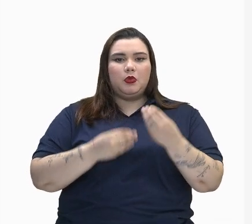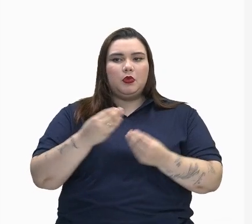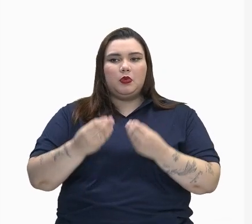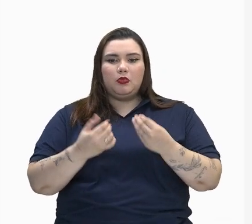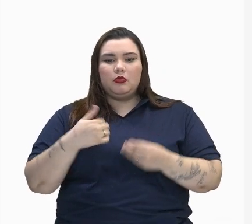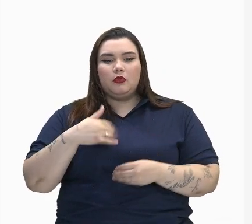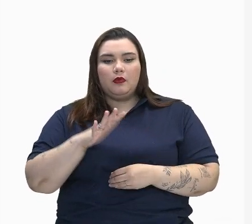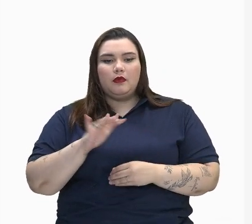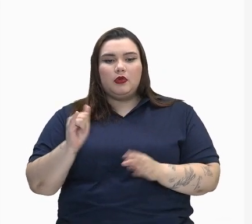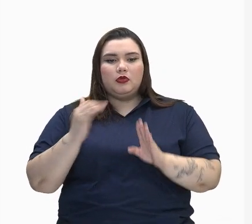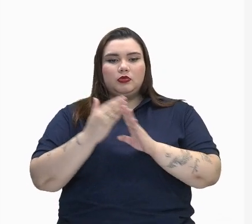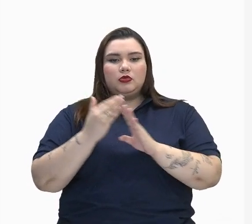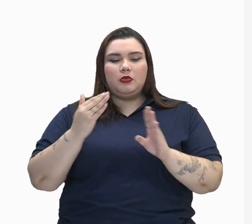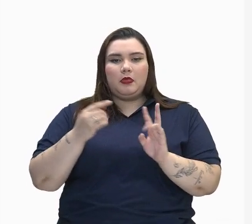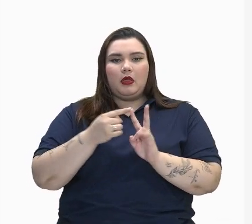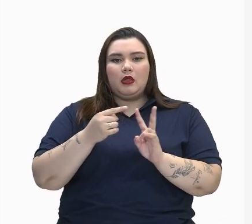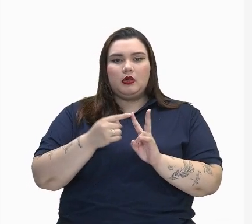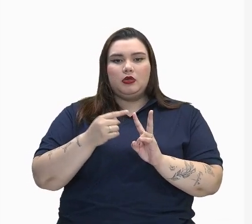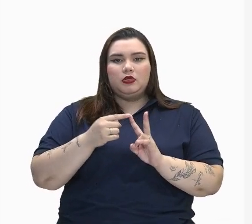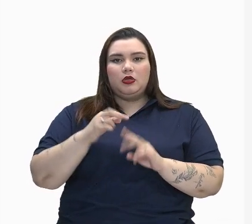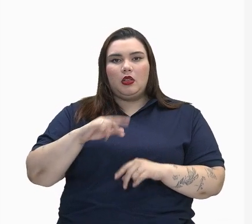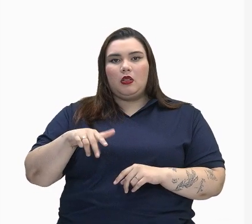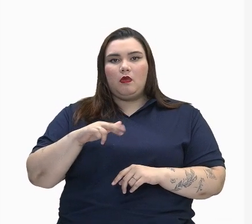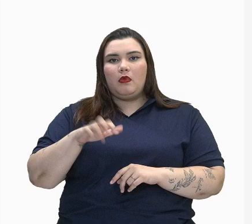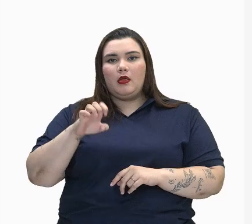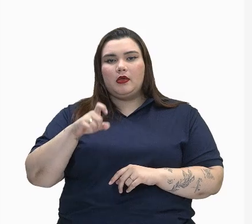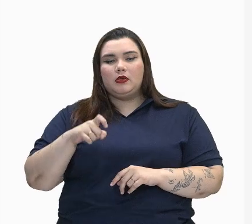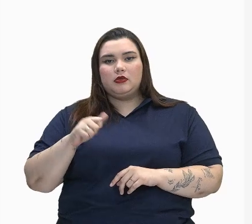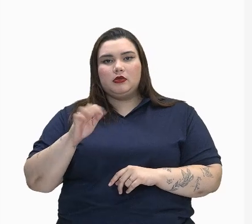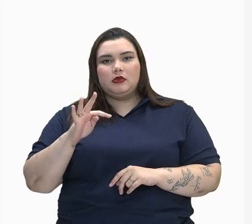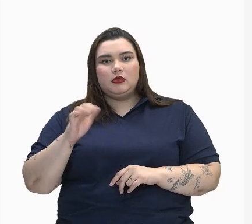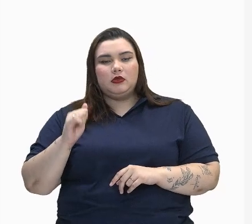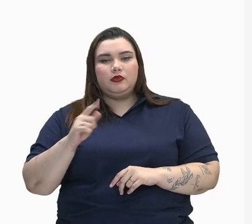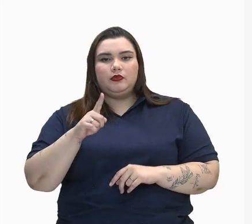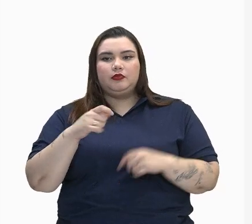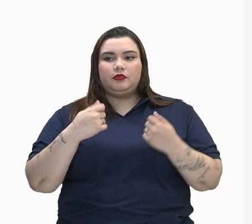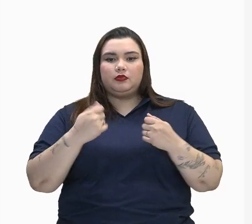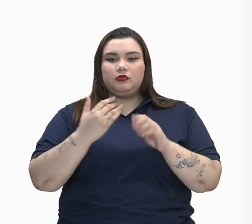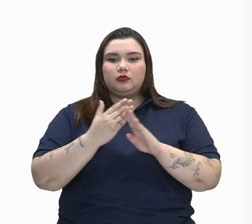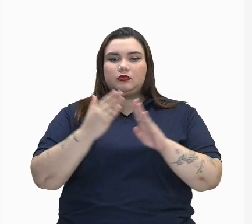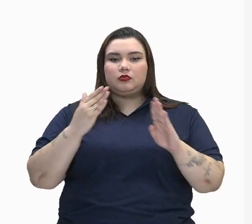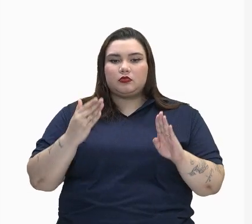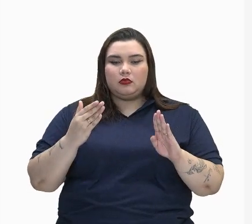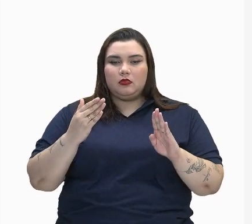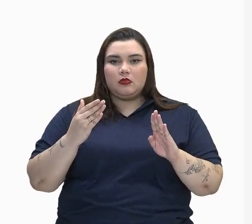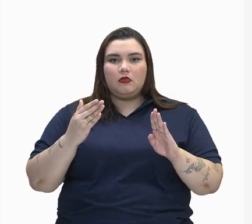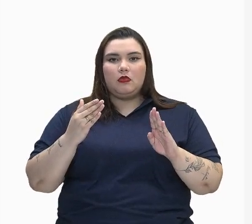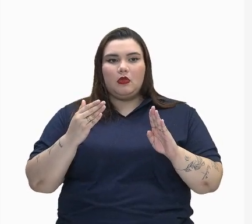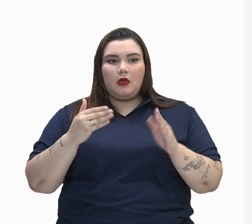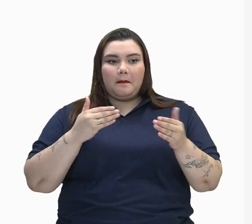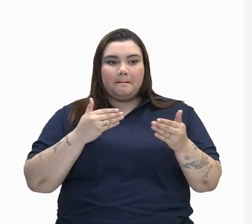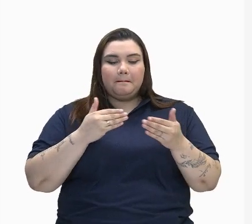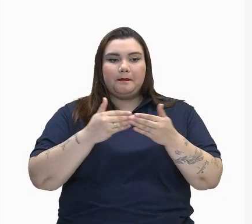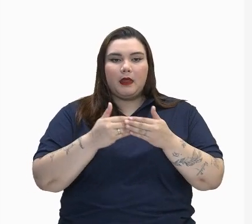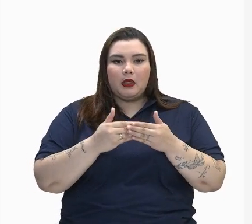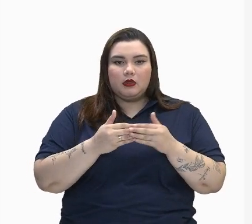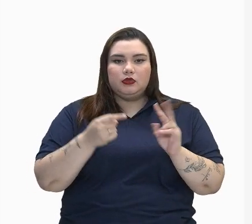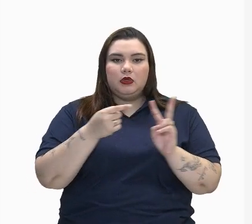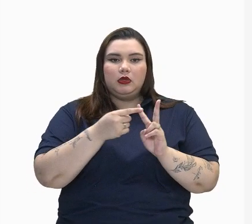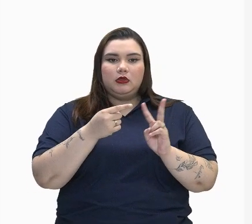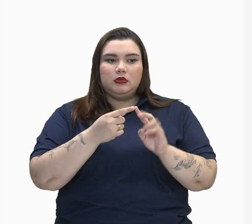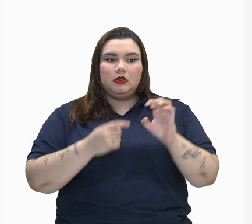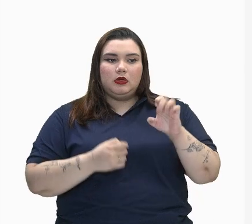vou localizar uma raiz não exata? O que você faz, então? Você localiza por aproximação das